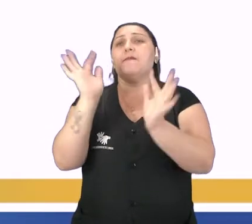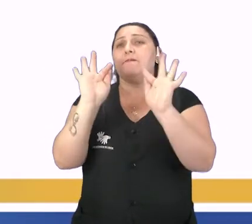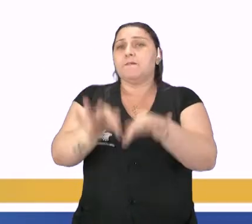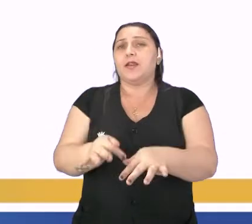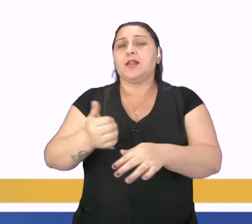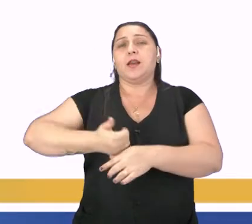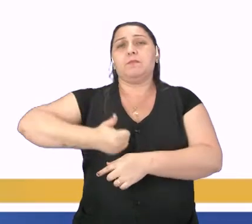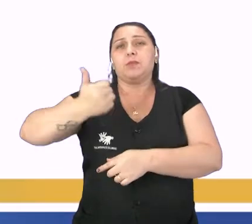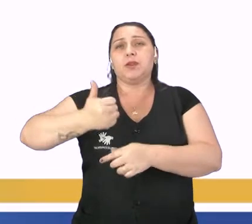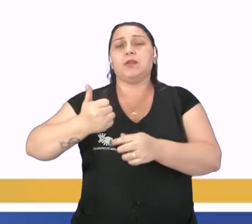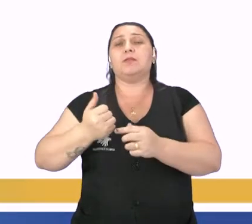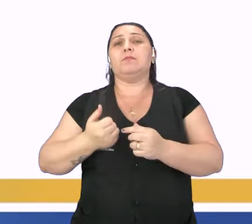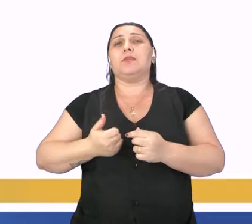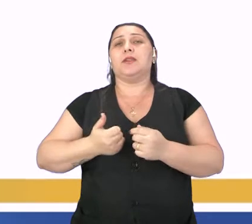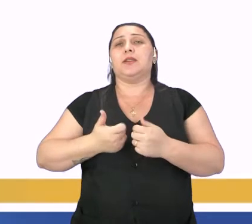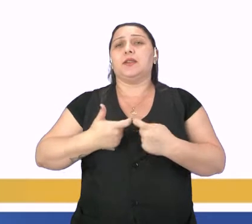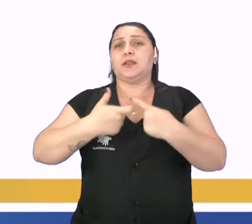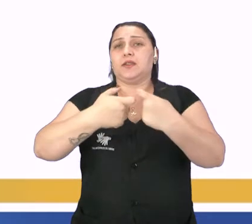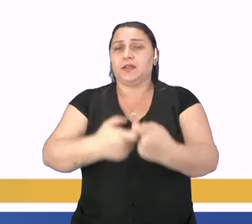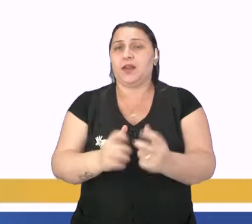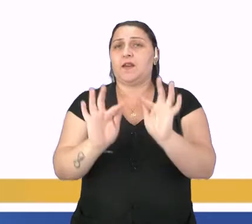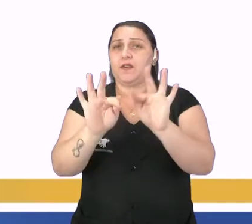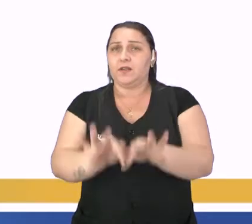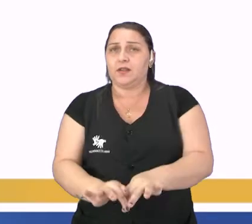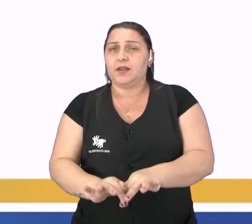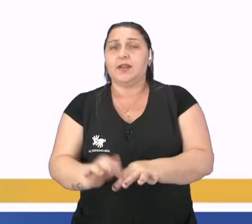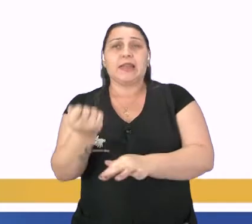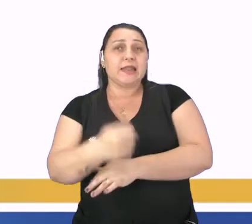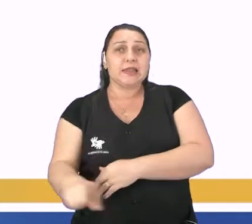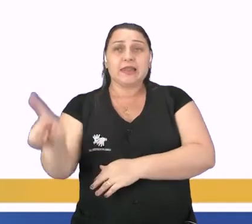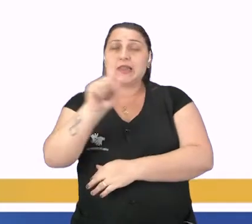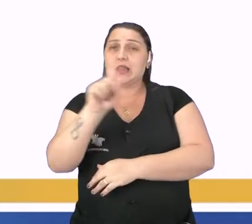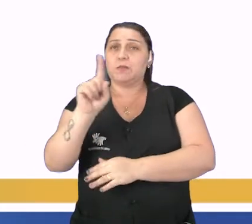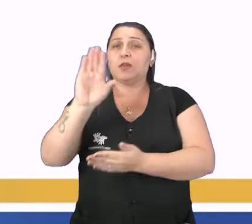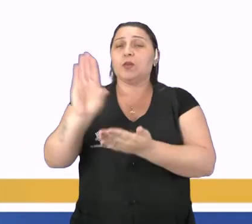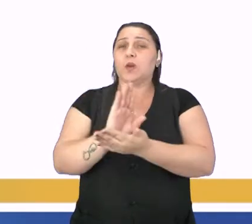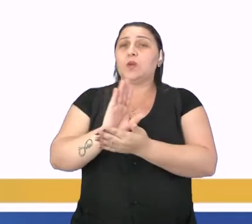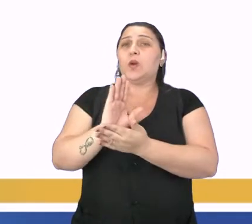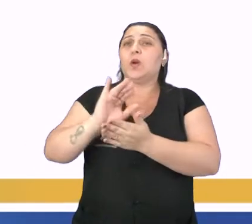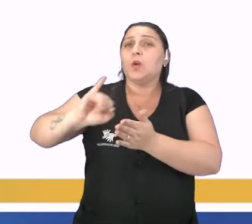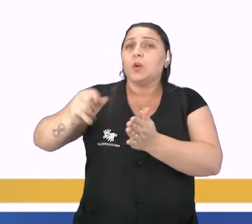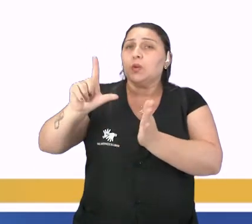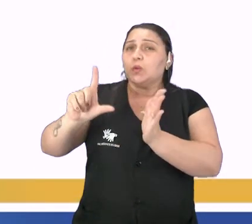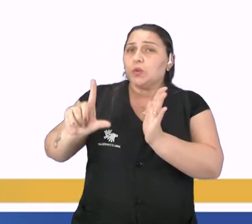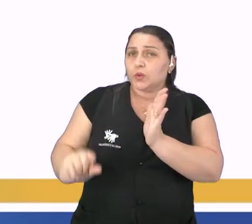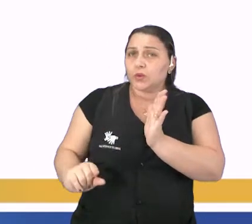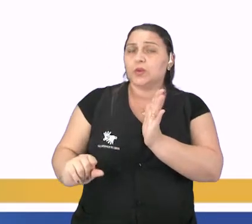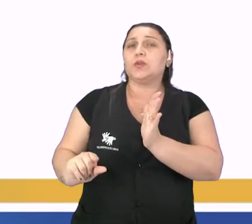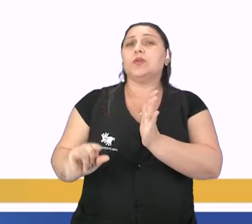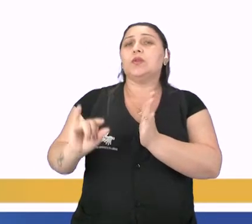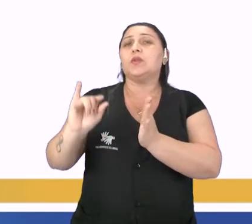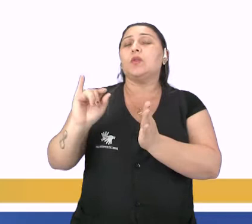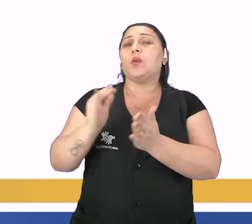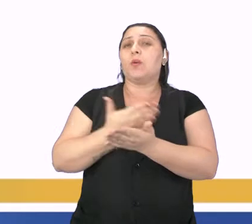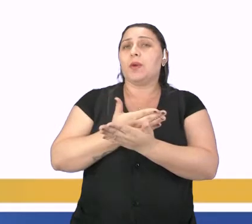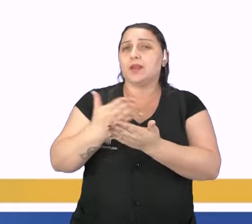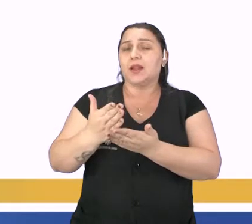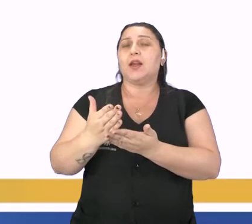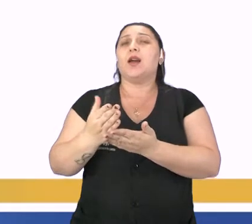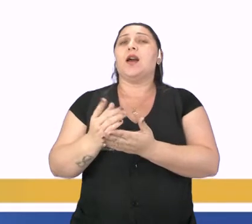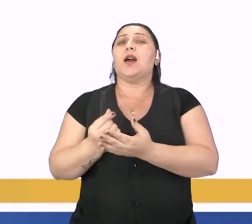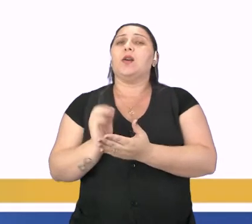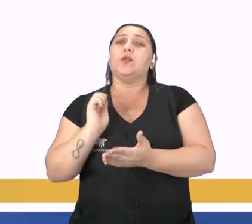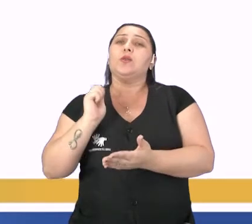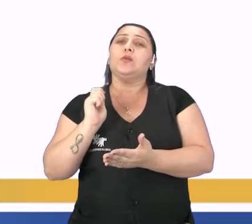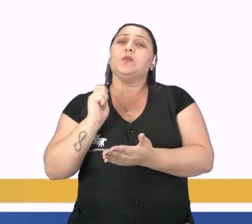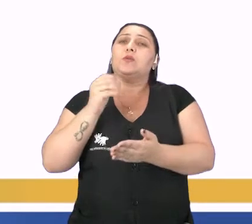precisava mais dos créditos e produtos americanos. Com os juros baixos, os investidores passaram a colocar seu dinheiro